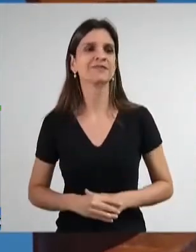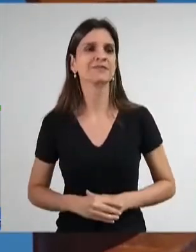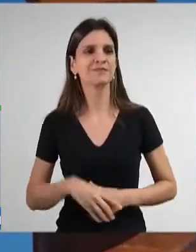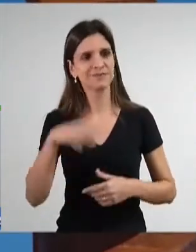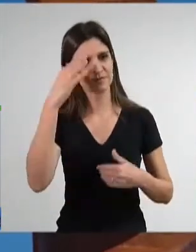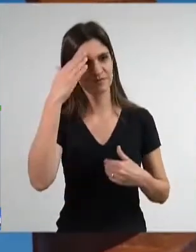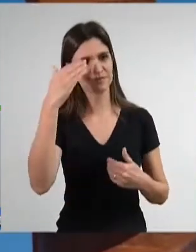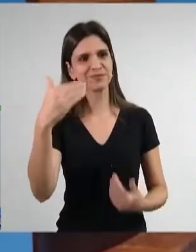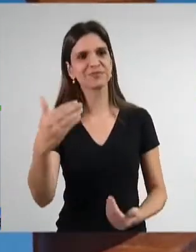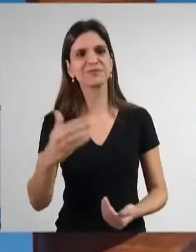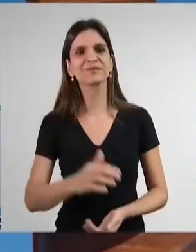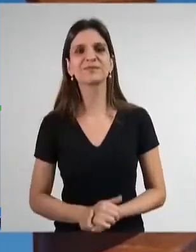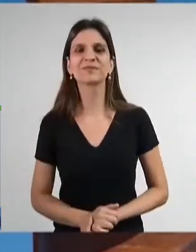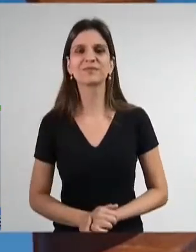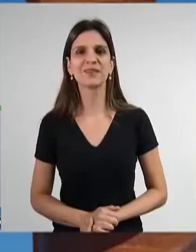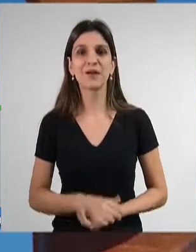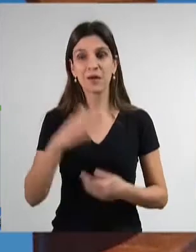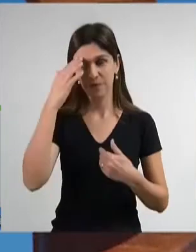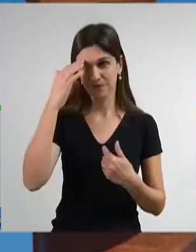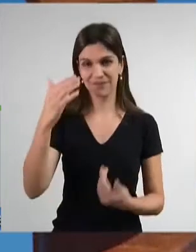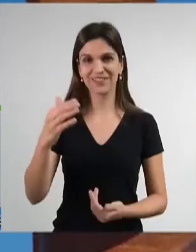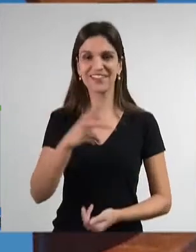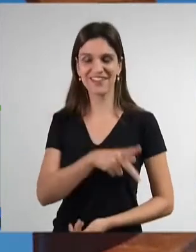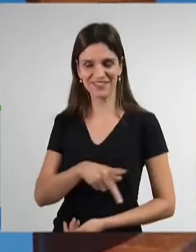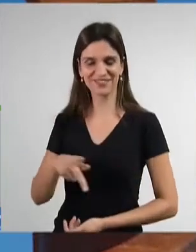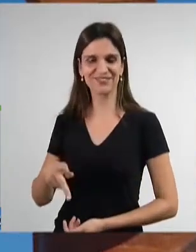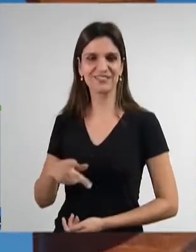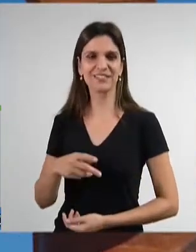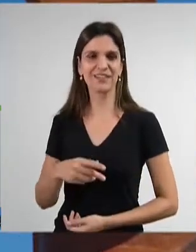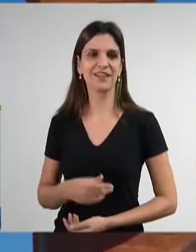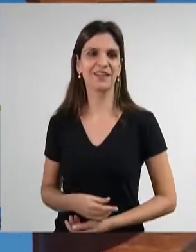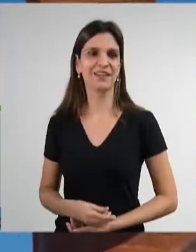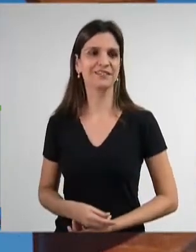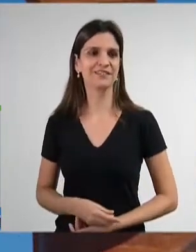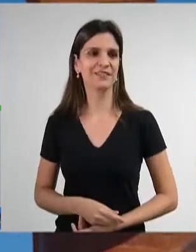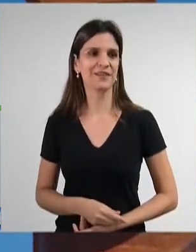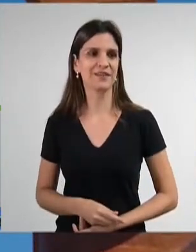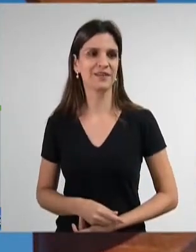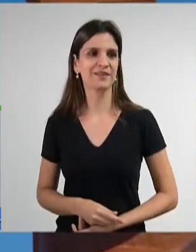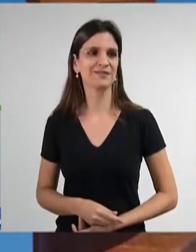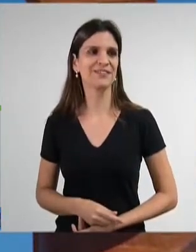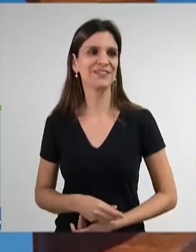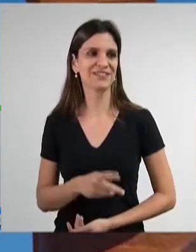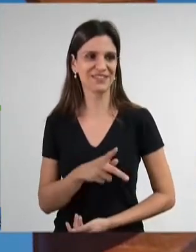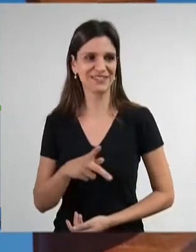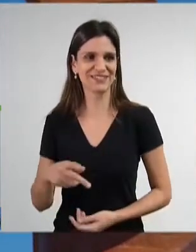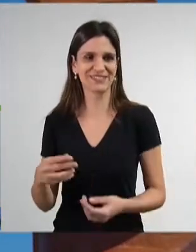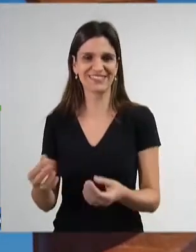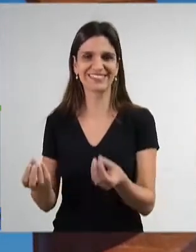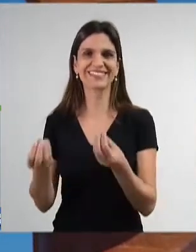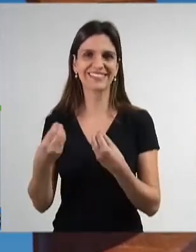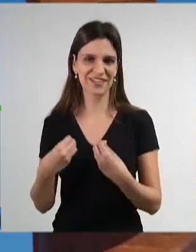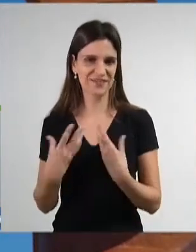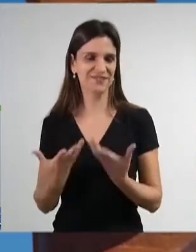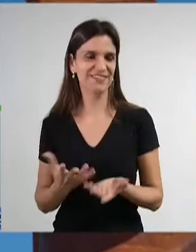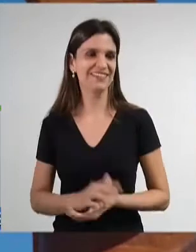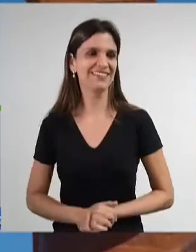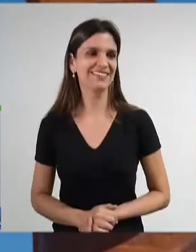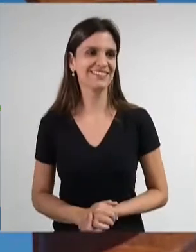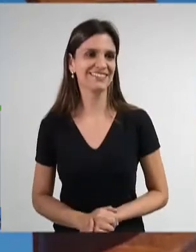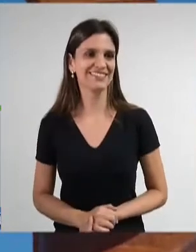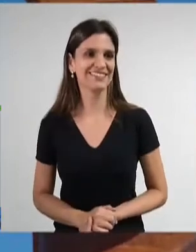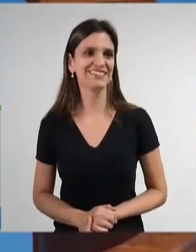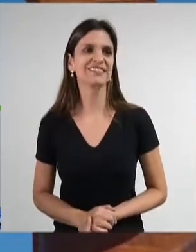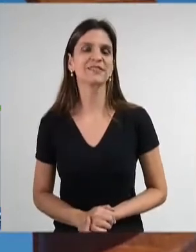palavras elogiosas de Vossa Excelência a este humilde parlamentar. Realmente estamos cumprindo aqui a nossa função, o